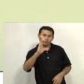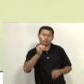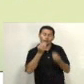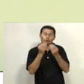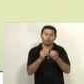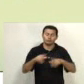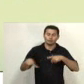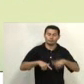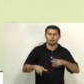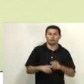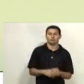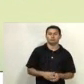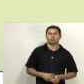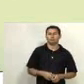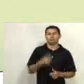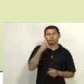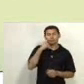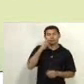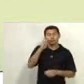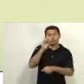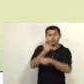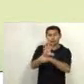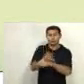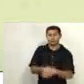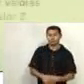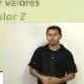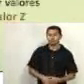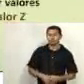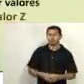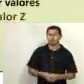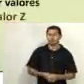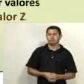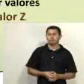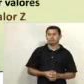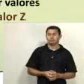vamos trabalhar com eles então? Então, vamos lá no próximo slide, tá?